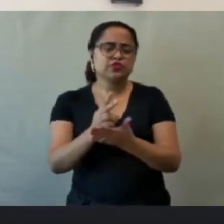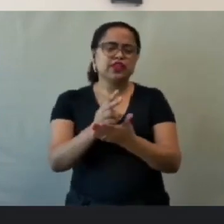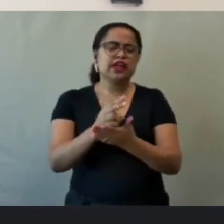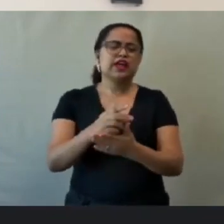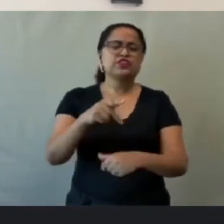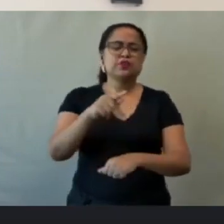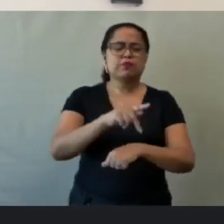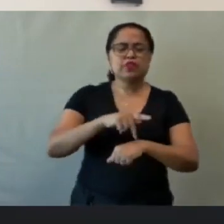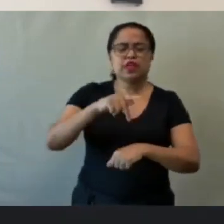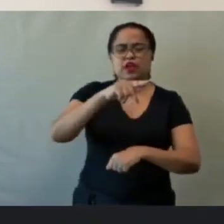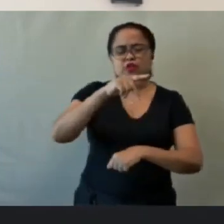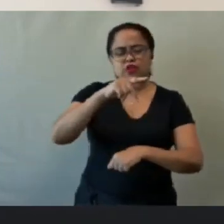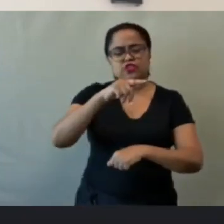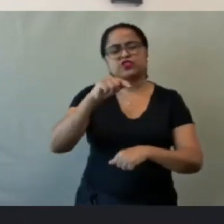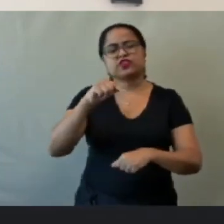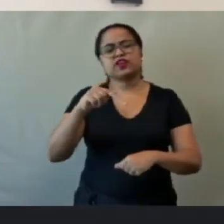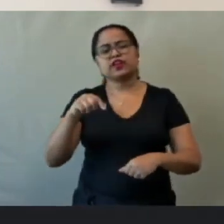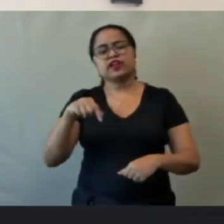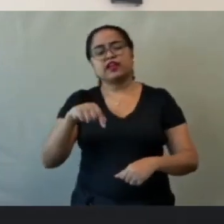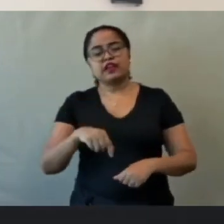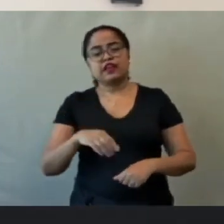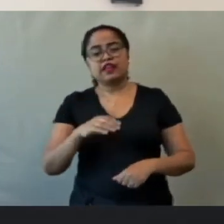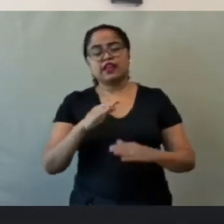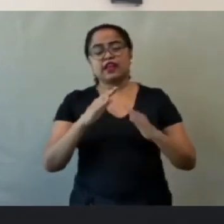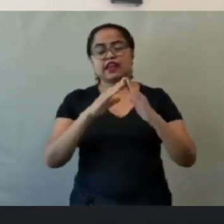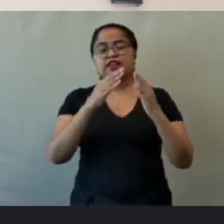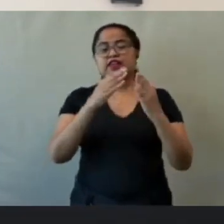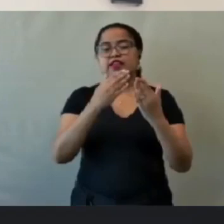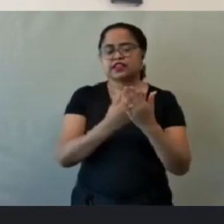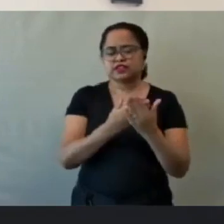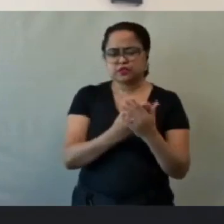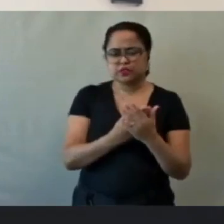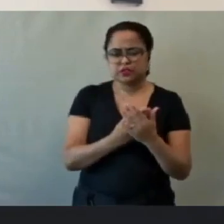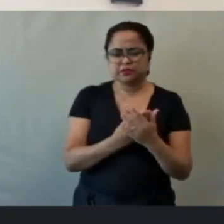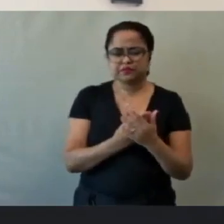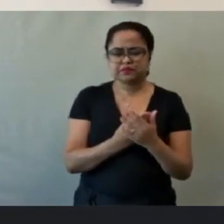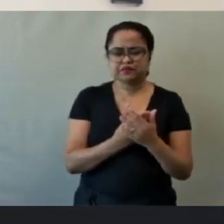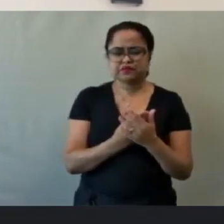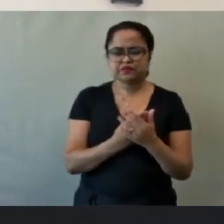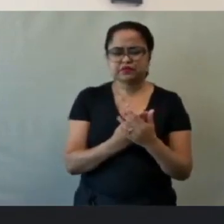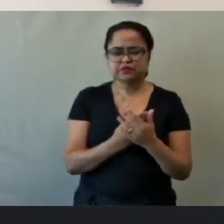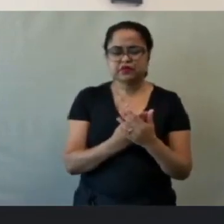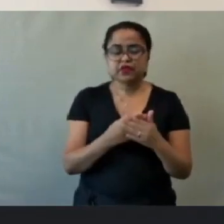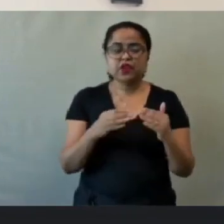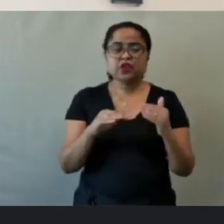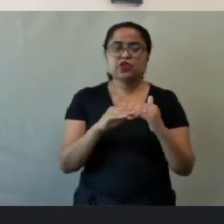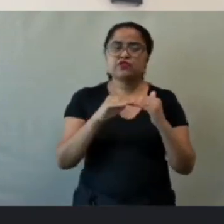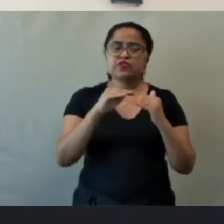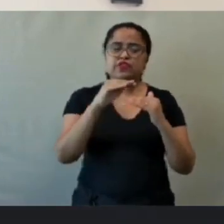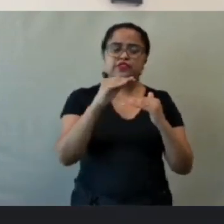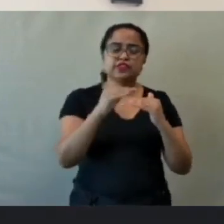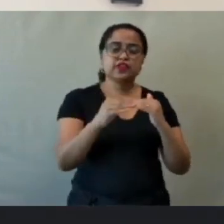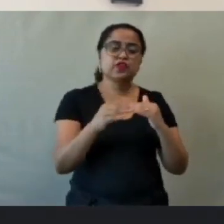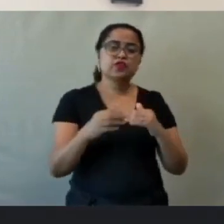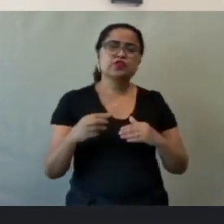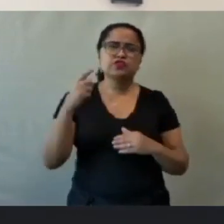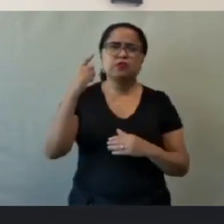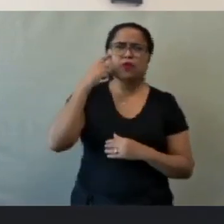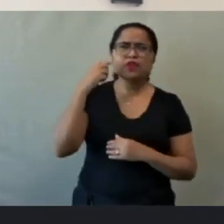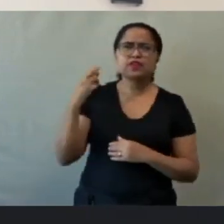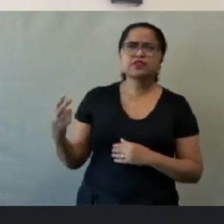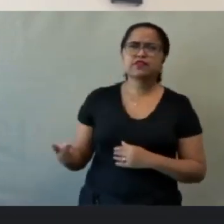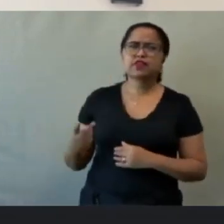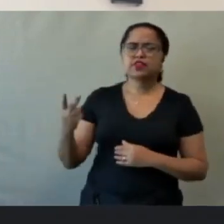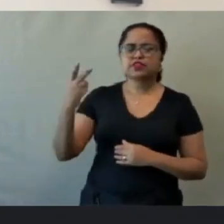sequência lógica da organização pedagógica. Então, nós precisamos avançar. Quando a gente pensa em valorização profissional, é uma série